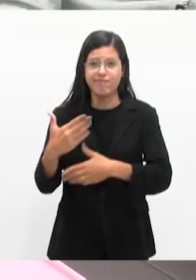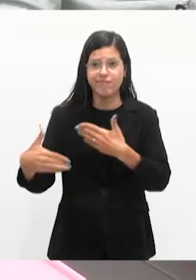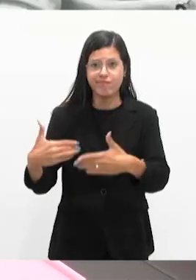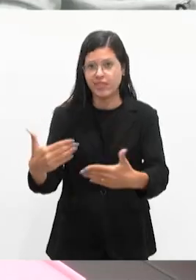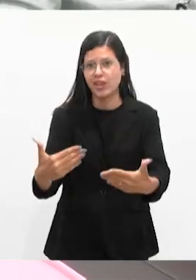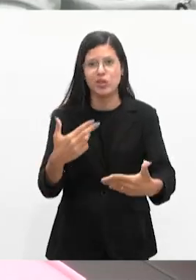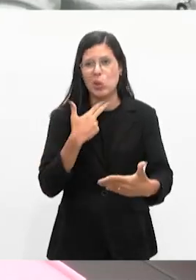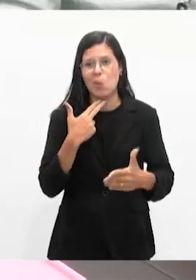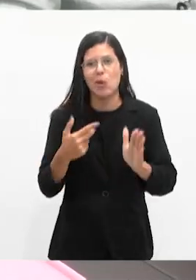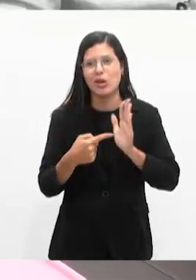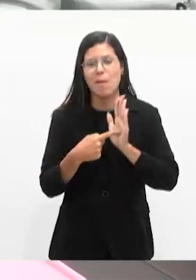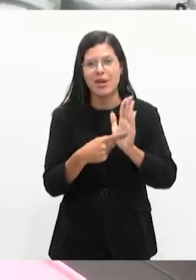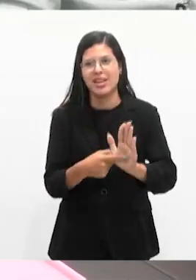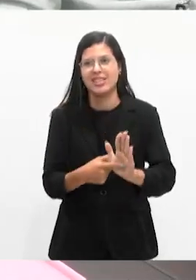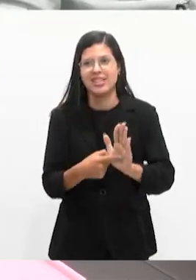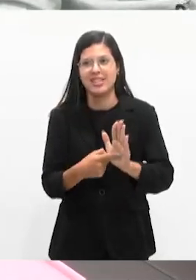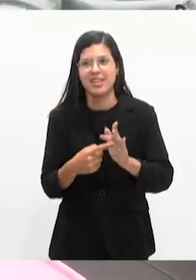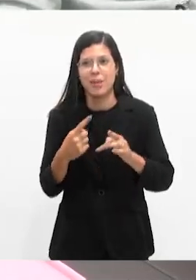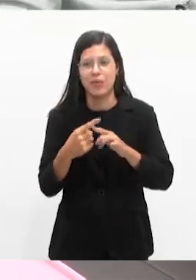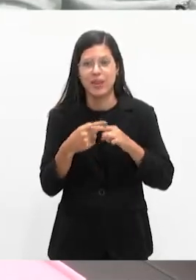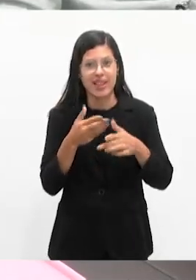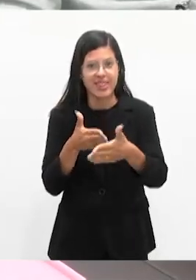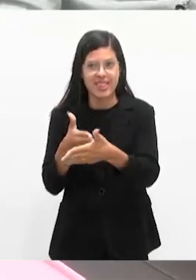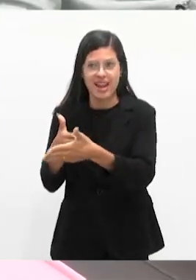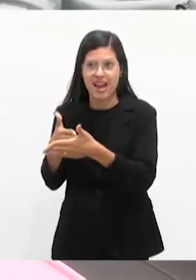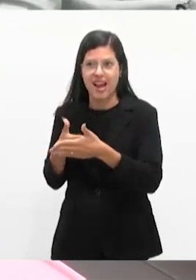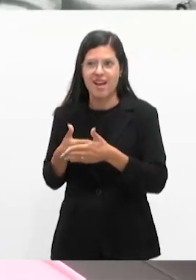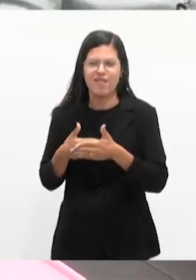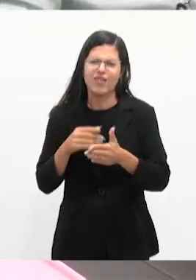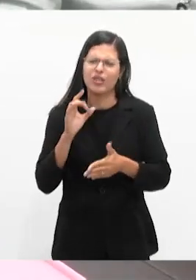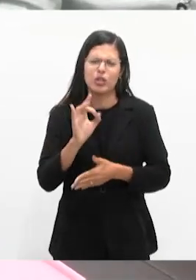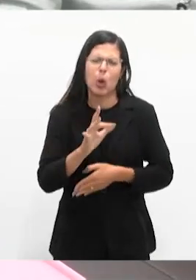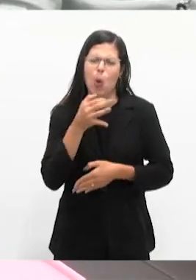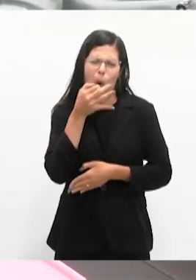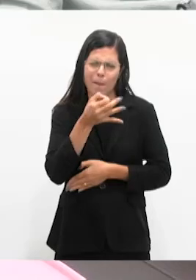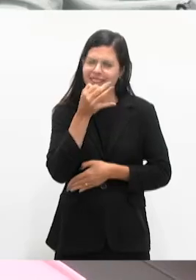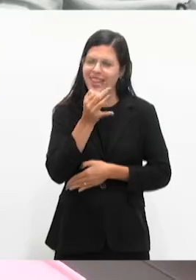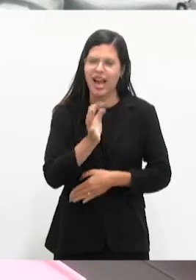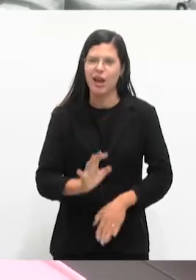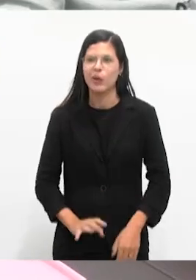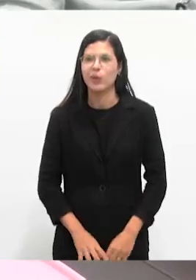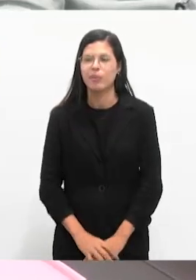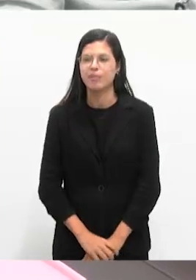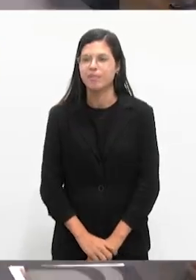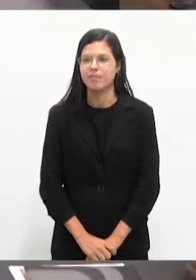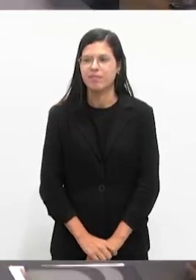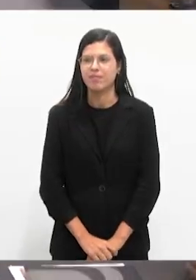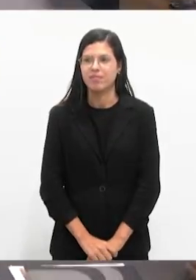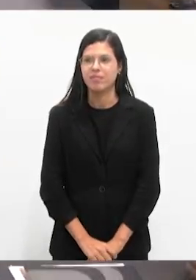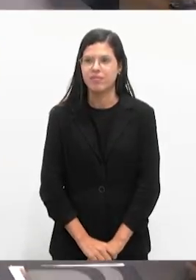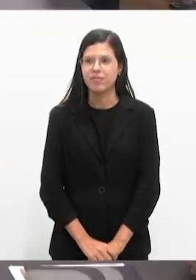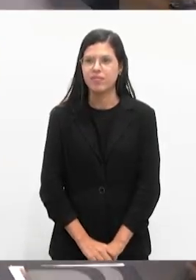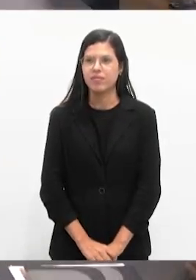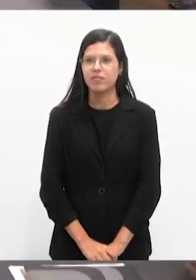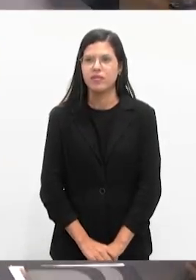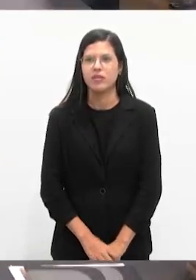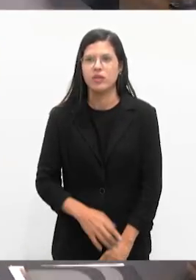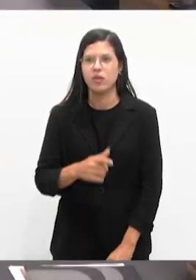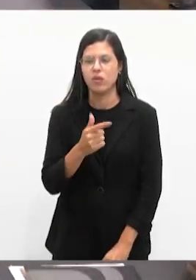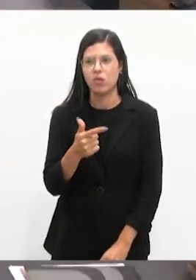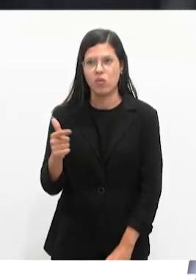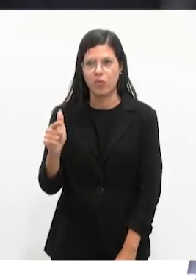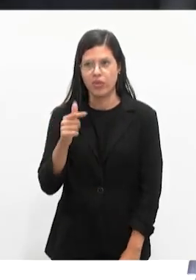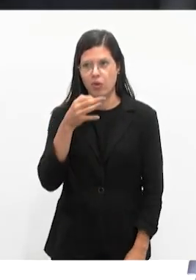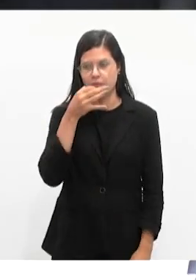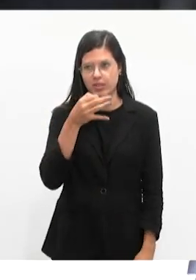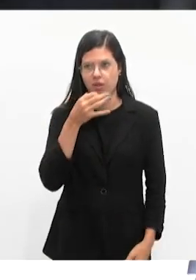nada semelhante, porque ele tranca essa situação. Era uma pequena observação apenas. Outra observação, contrariando o deputado